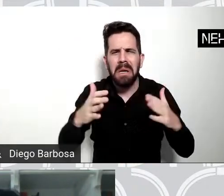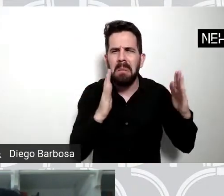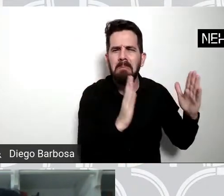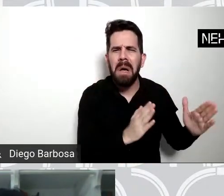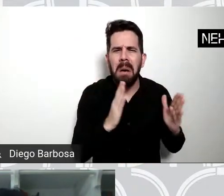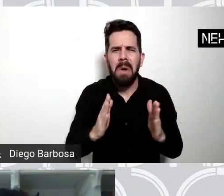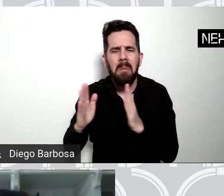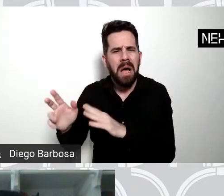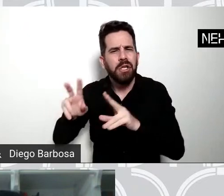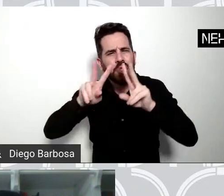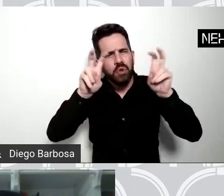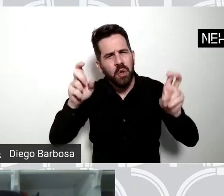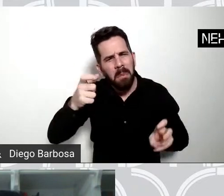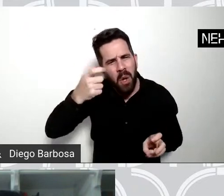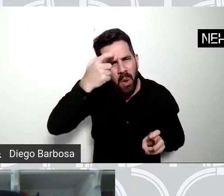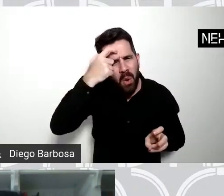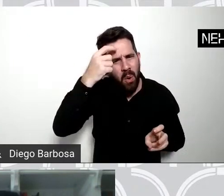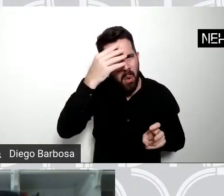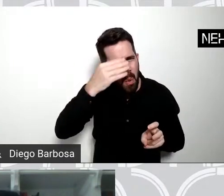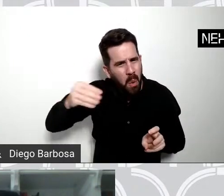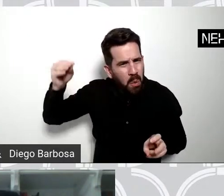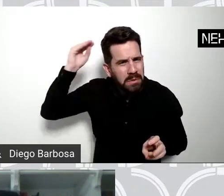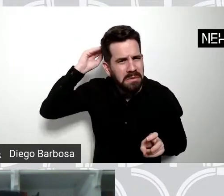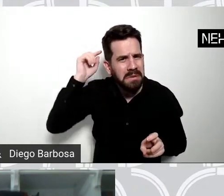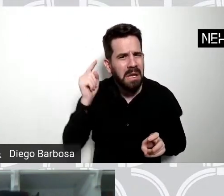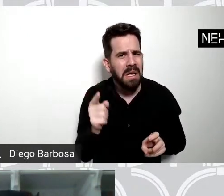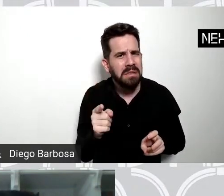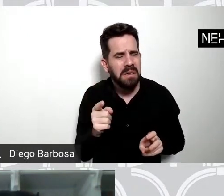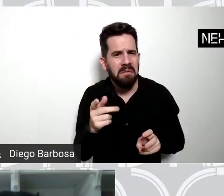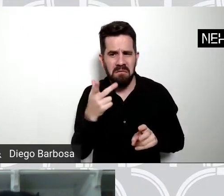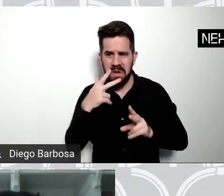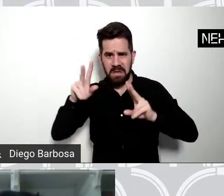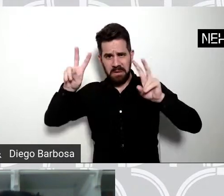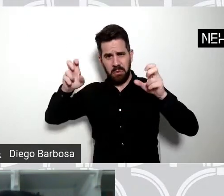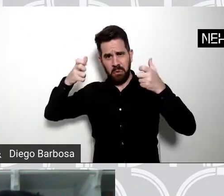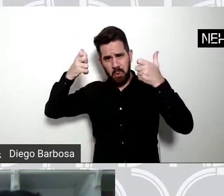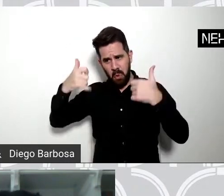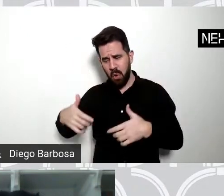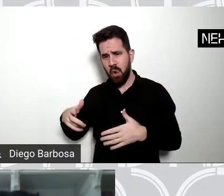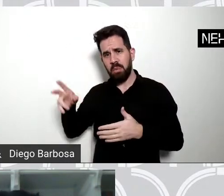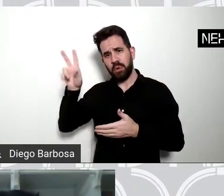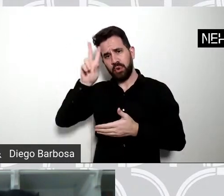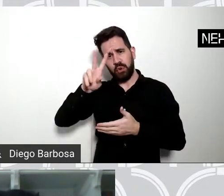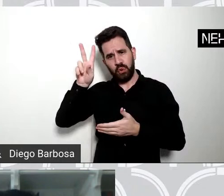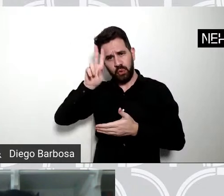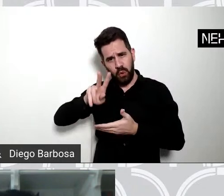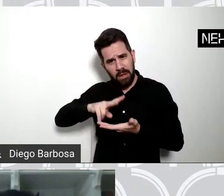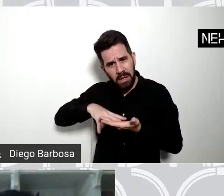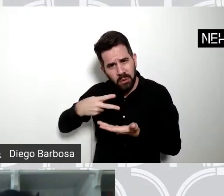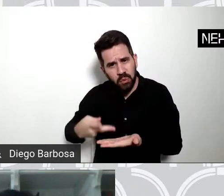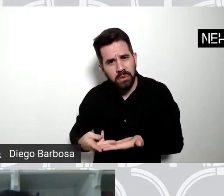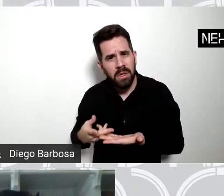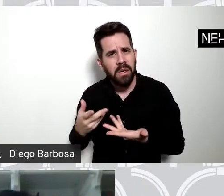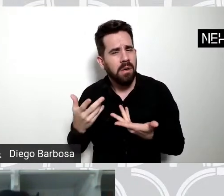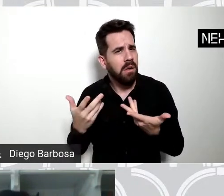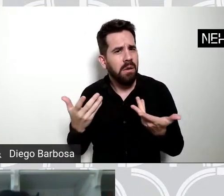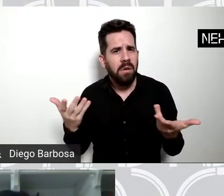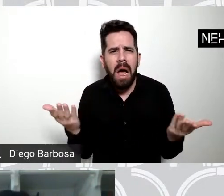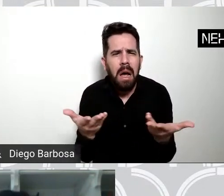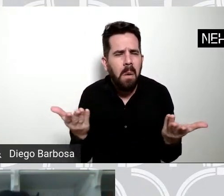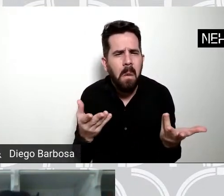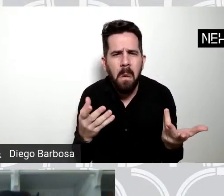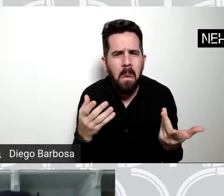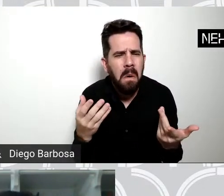consciência para falar de historiografia da tradução ou falar do momento de agora. Bem, eu trouxe